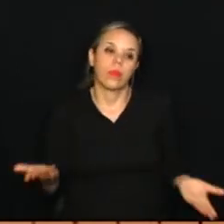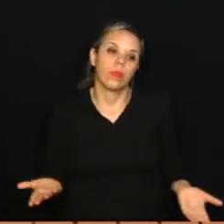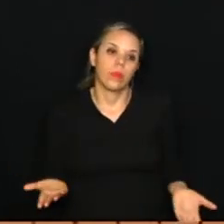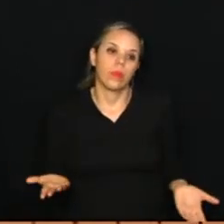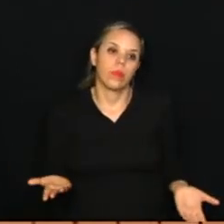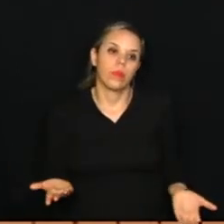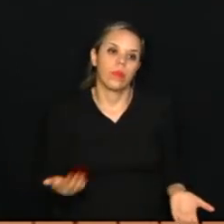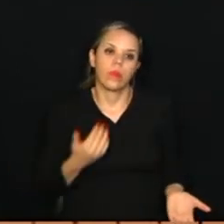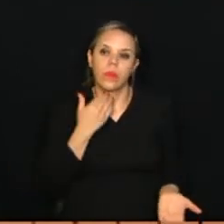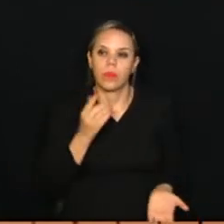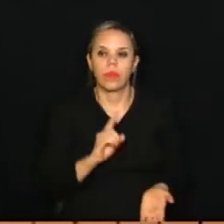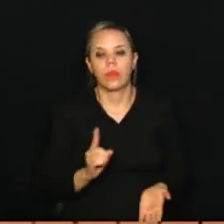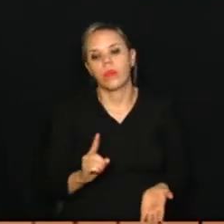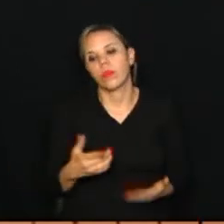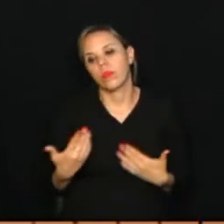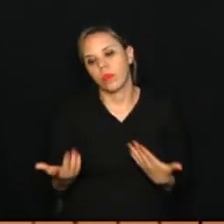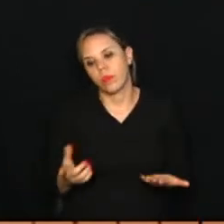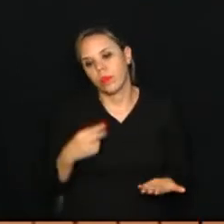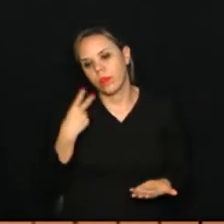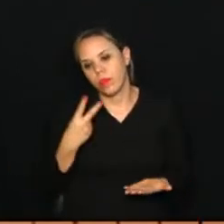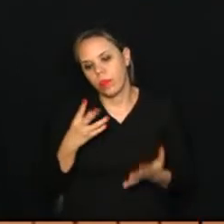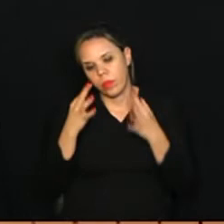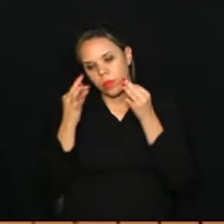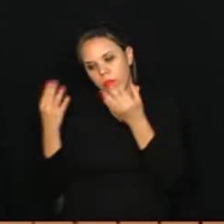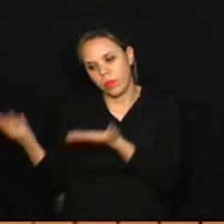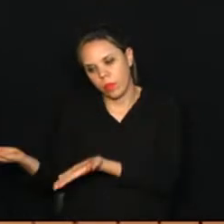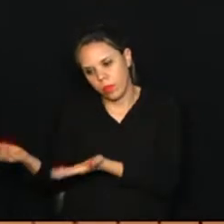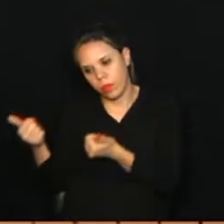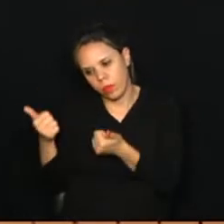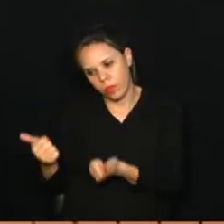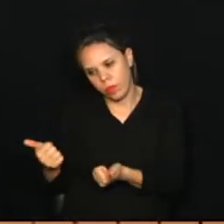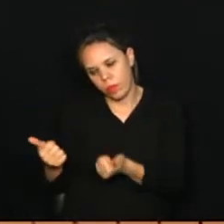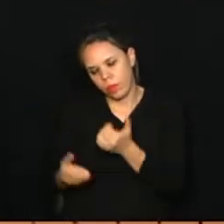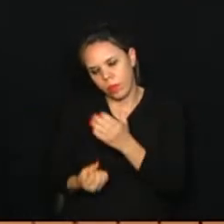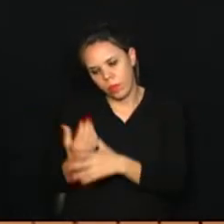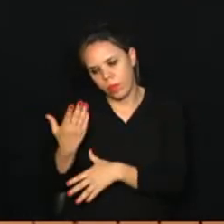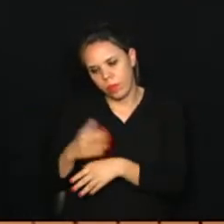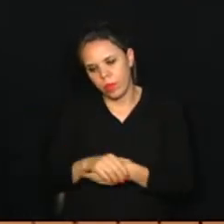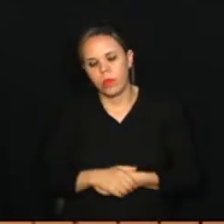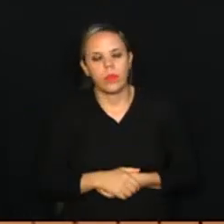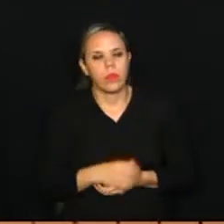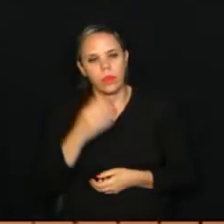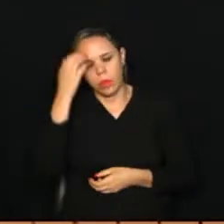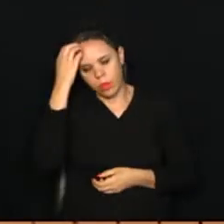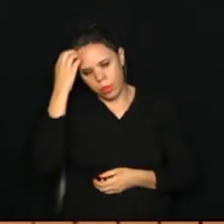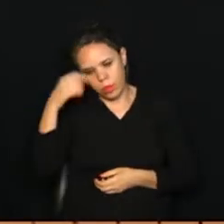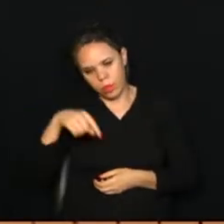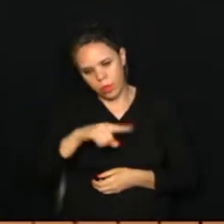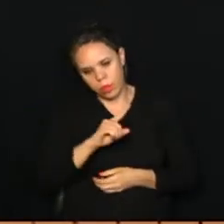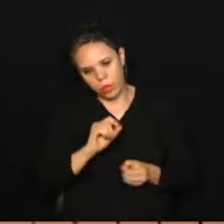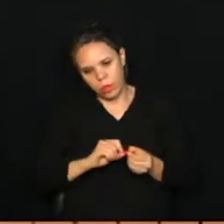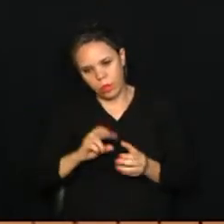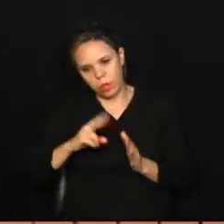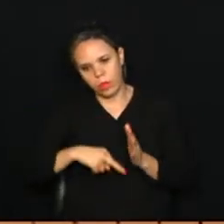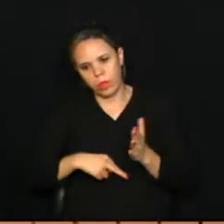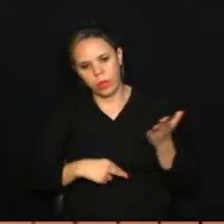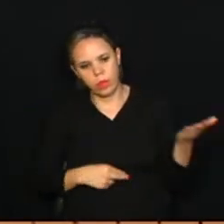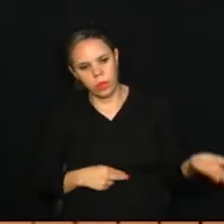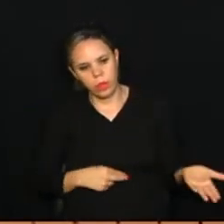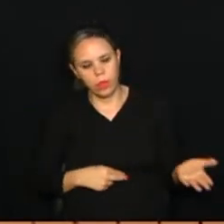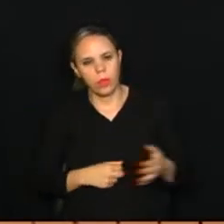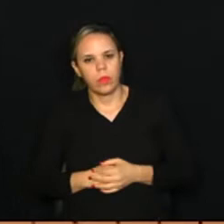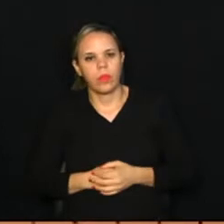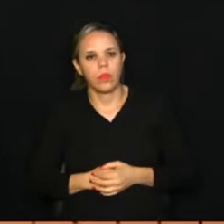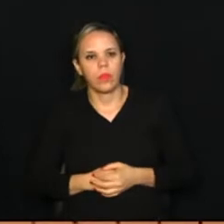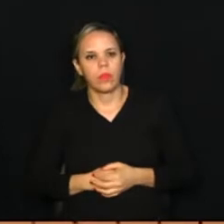não está andando. Ô, vereador, dá uma atenção lá, tudo bem, vamos ver o que está acontecendo. A gente vai lá, faz um requerimento, né? Então,